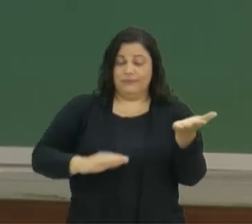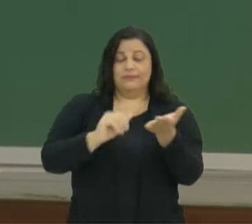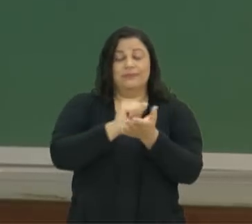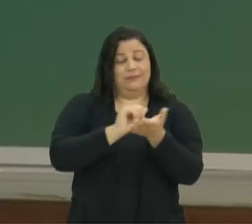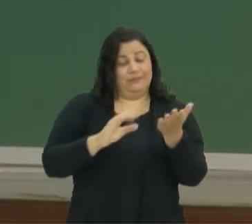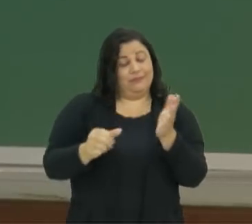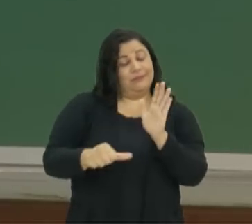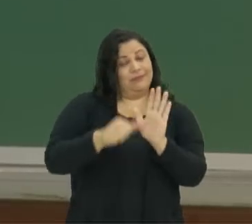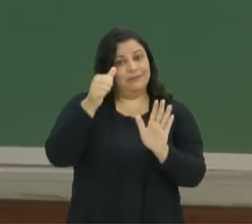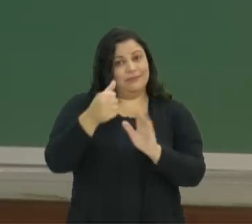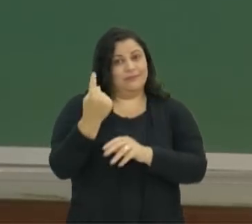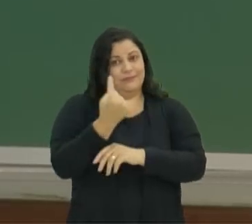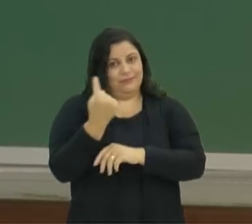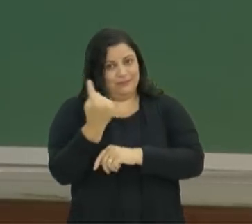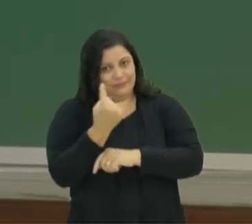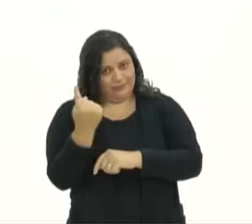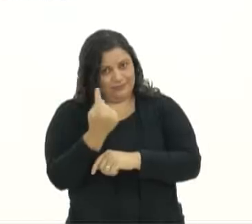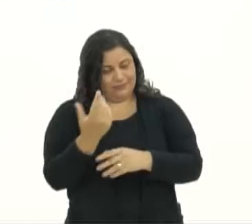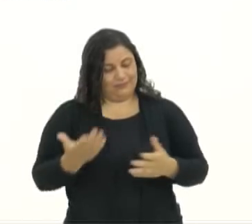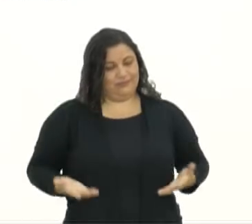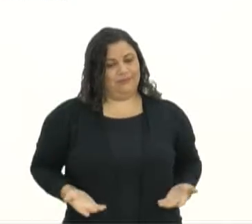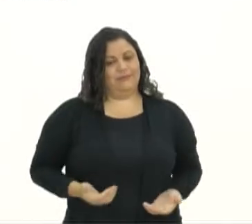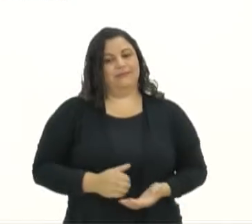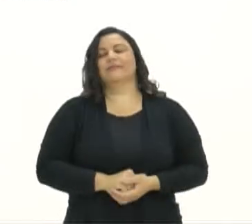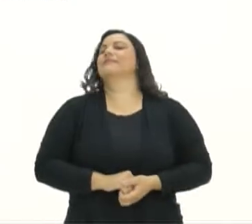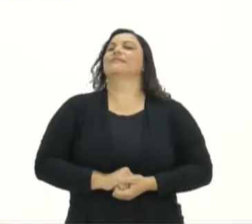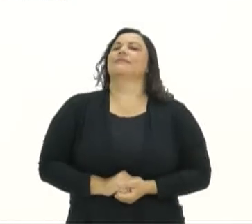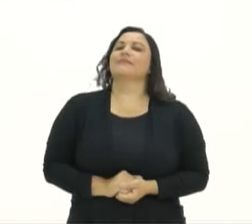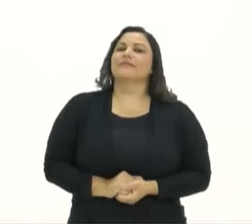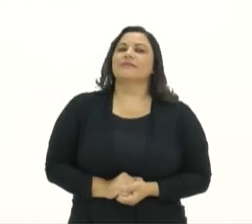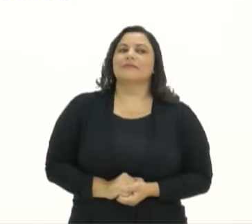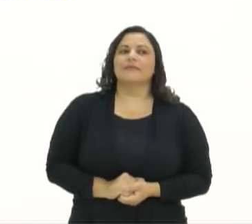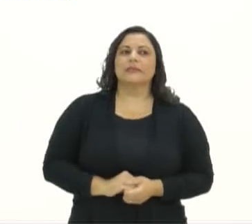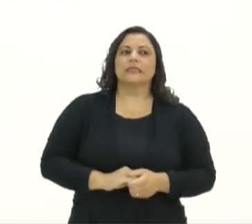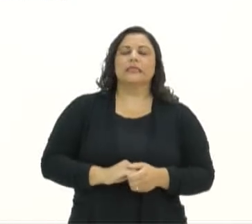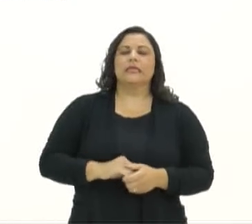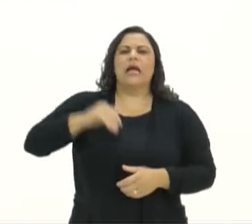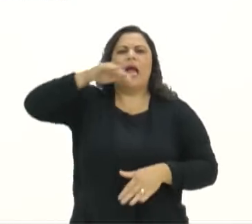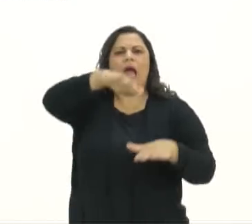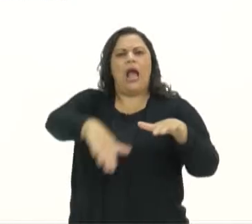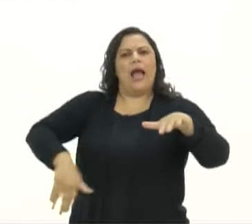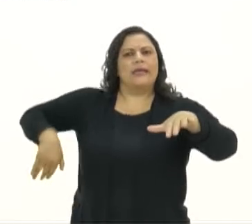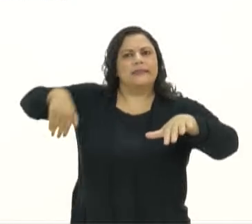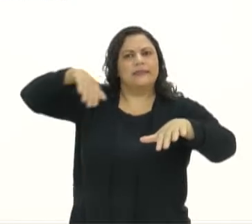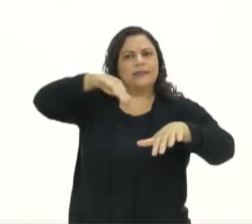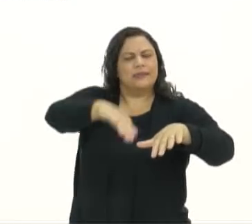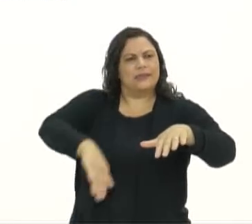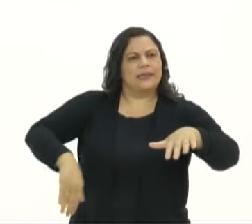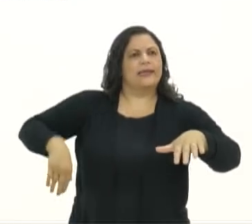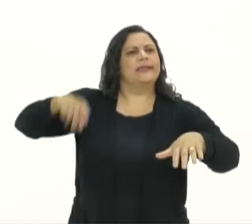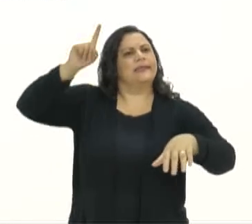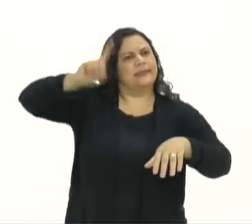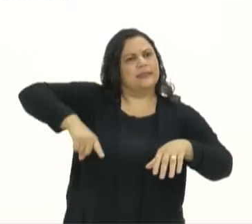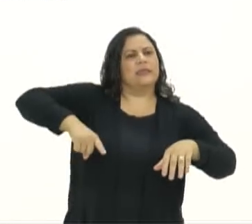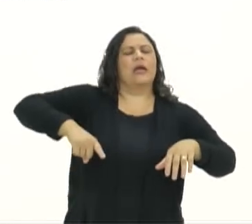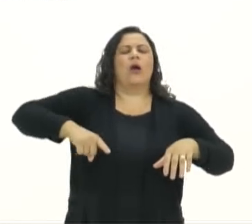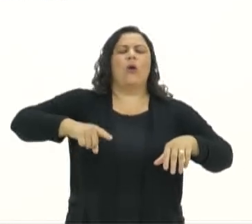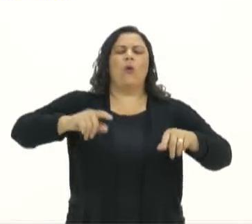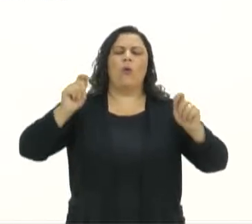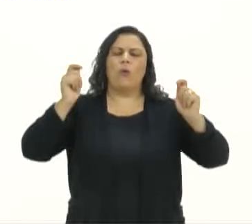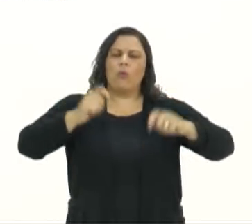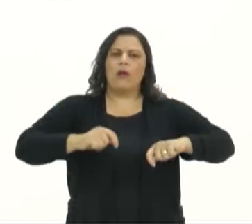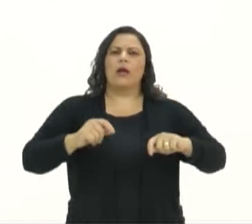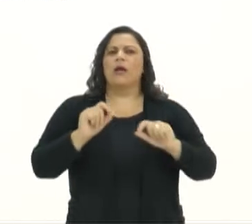nosso primeiro exercício da nossa aula. A natação é uma atividade física que, de